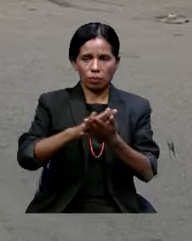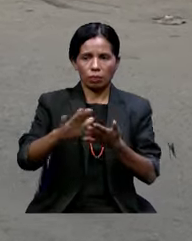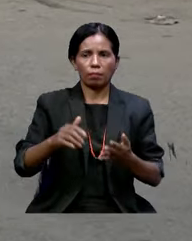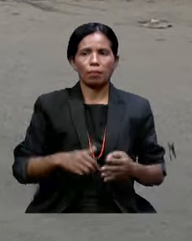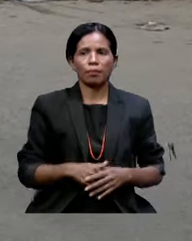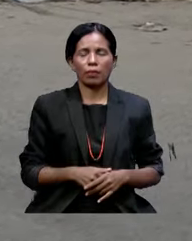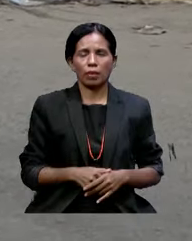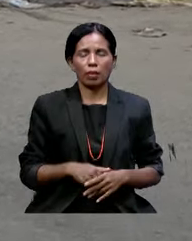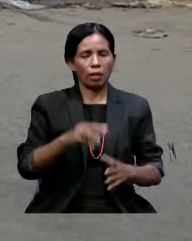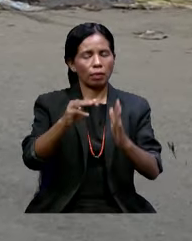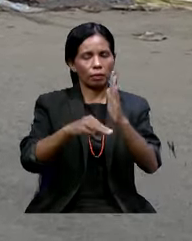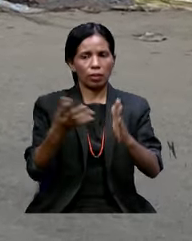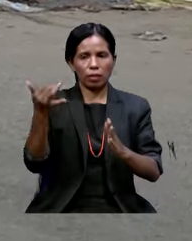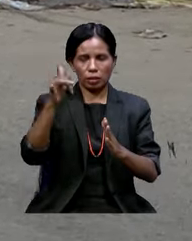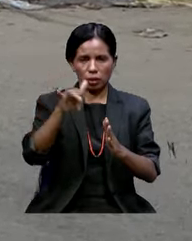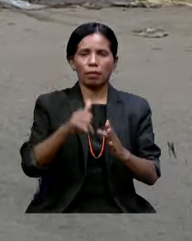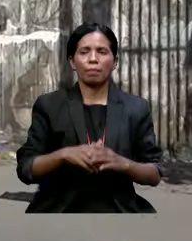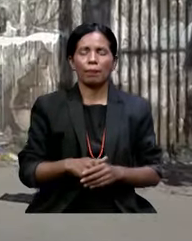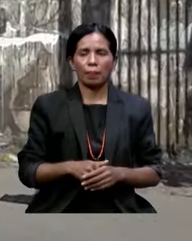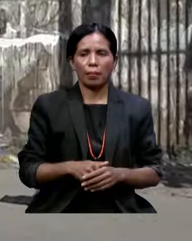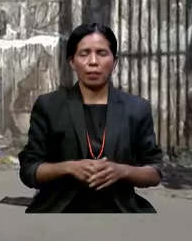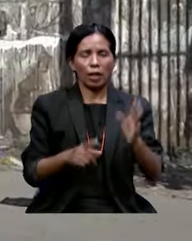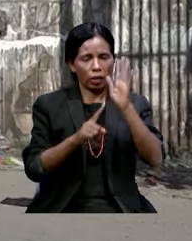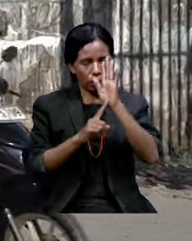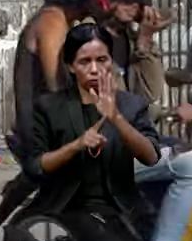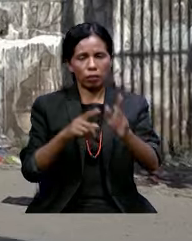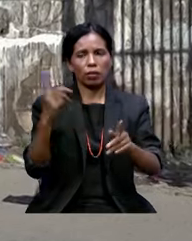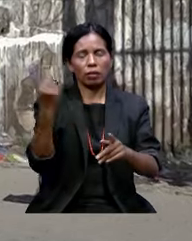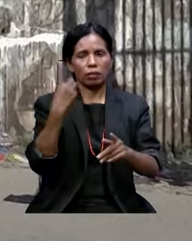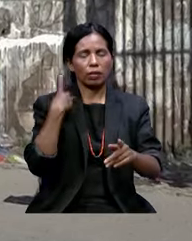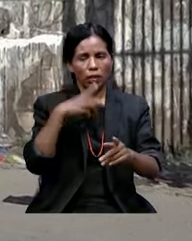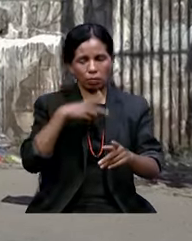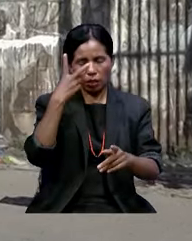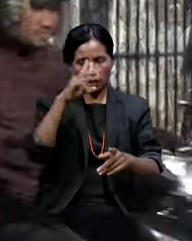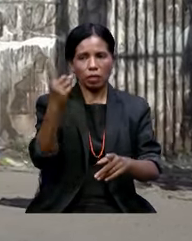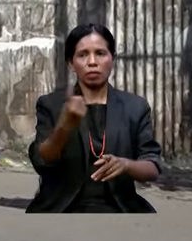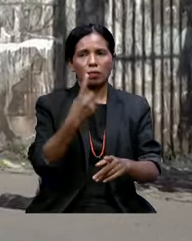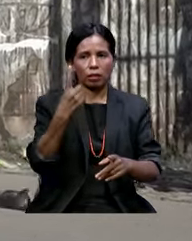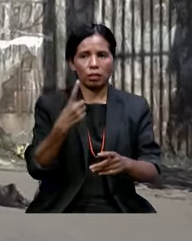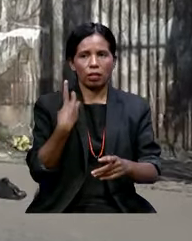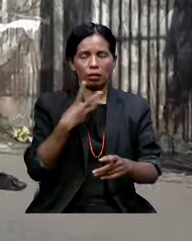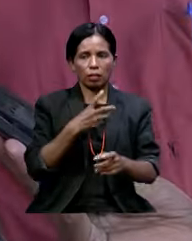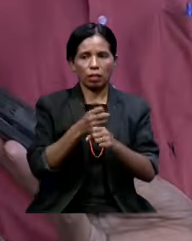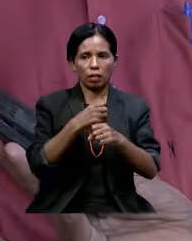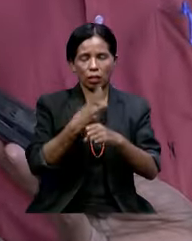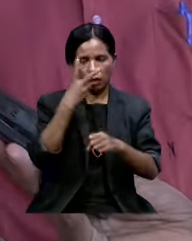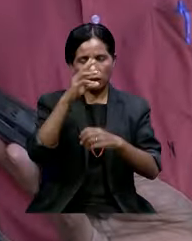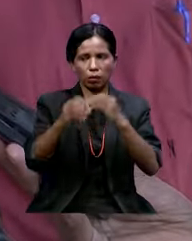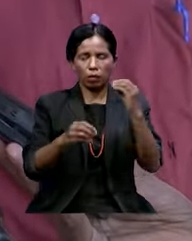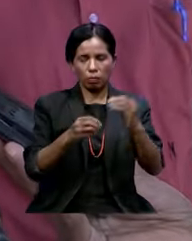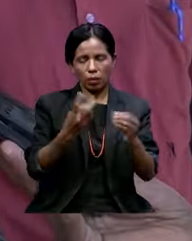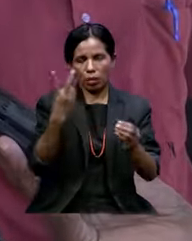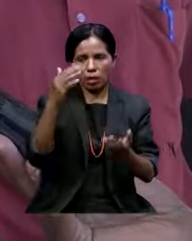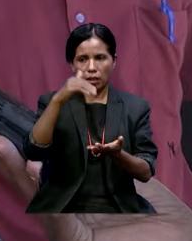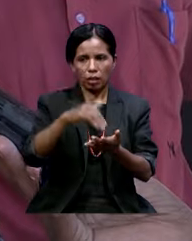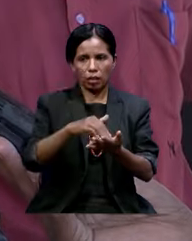mal me de sir publica sai na fati amos controla na fati a partir do hoje am halo lançamento am se controla hare tu irfali to lo